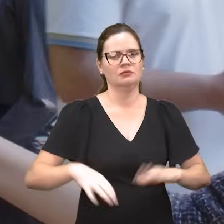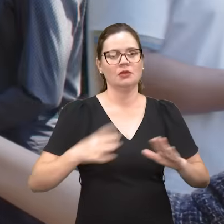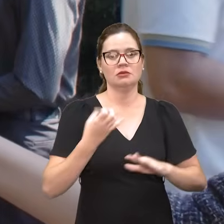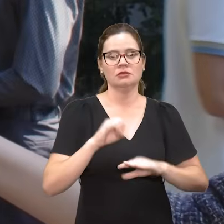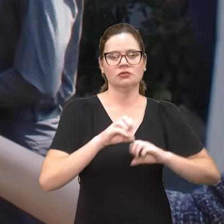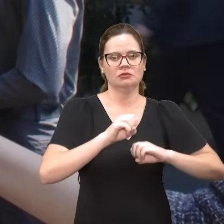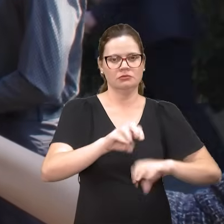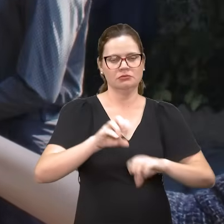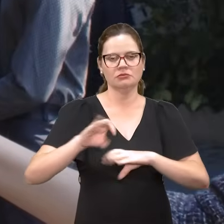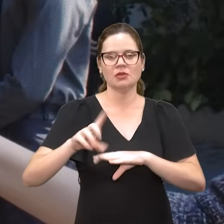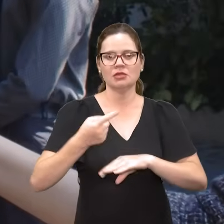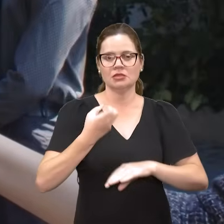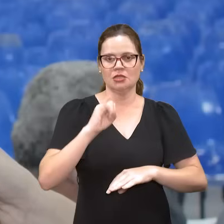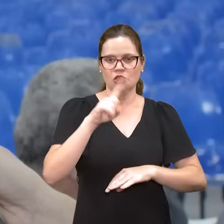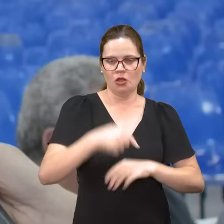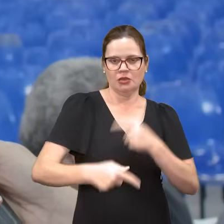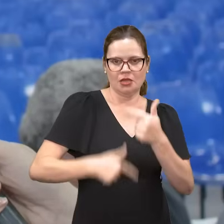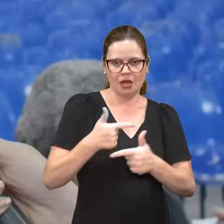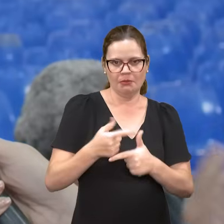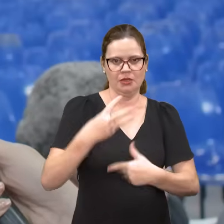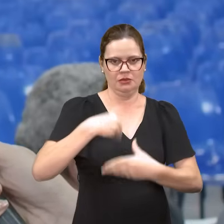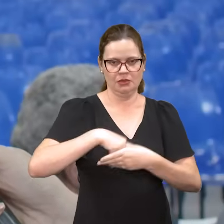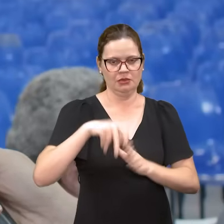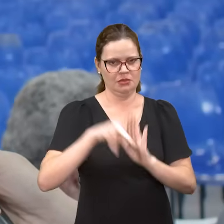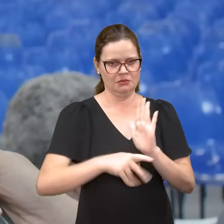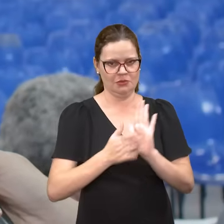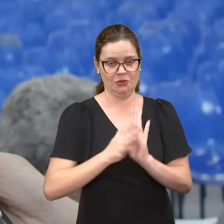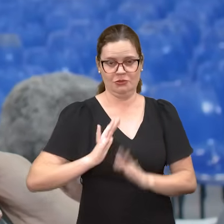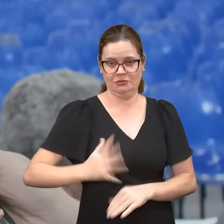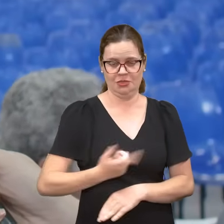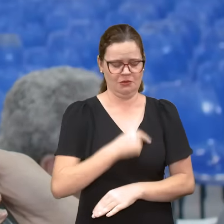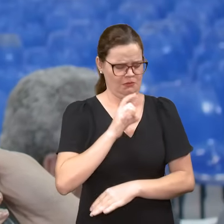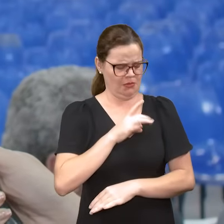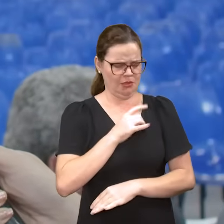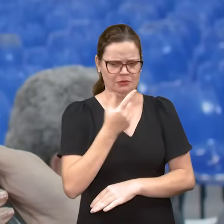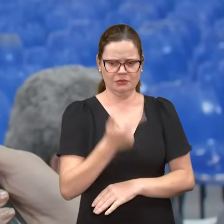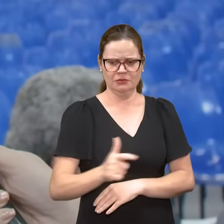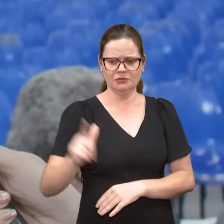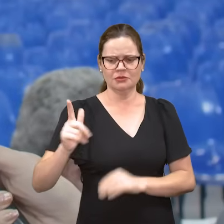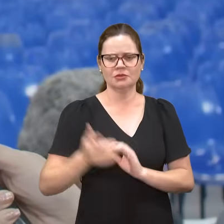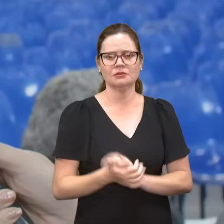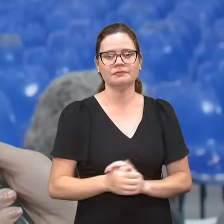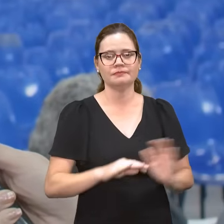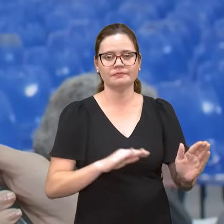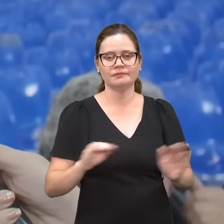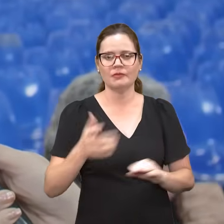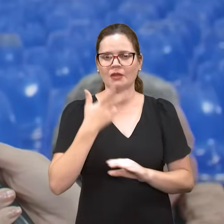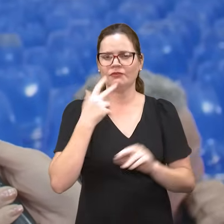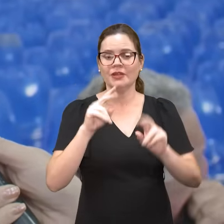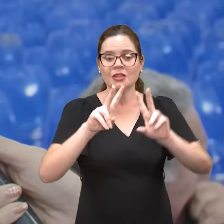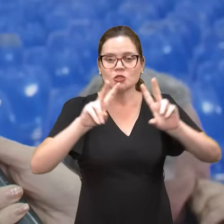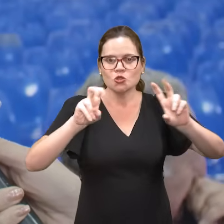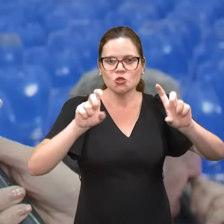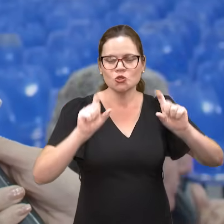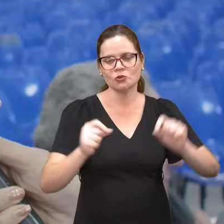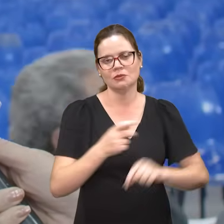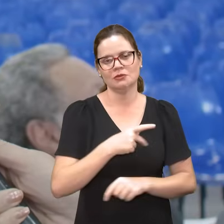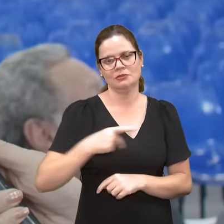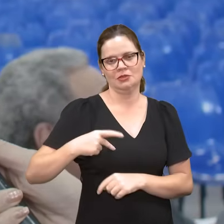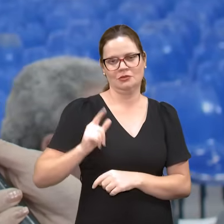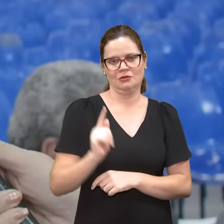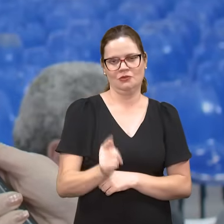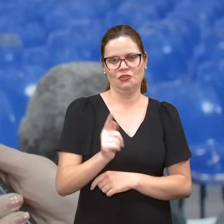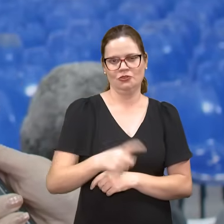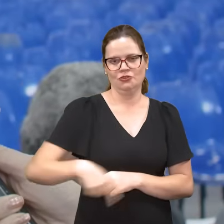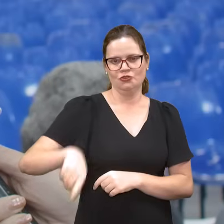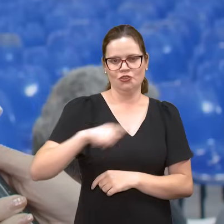a obra não tem medo. Falar sobre a parte que cabe ao pastor Gedeuti Gueiros dentro da